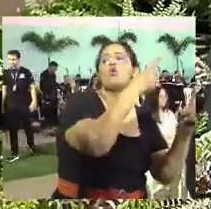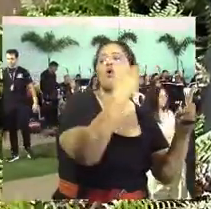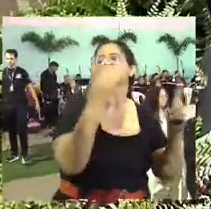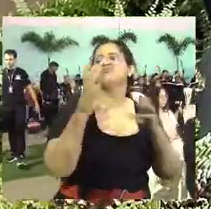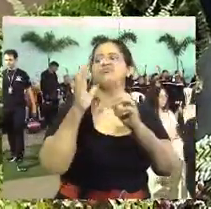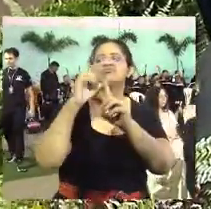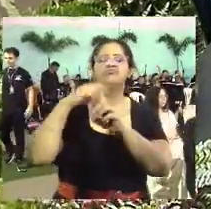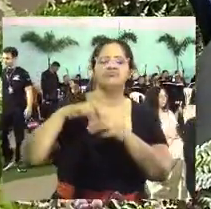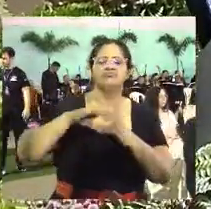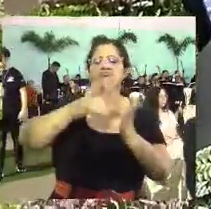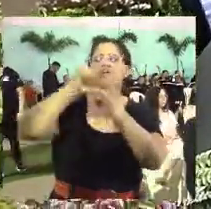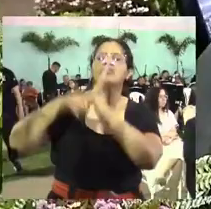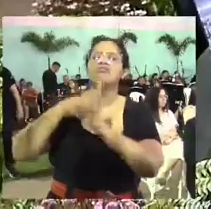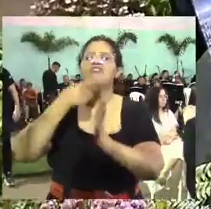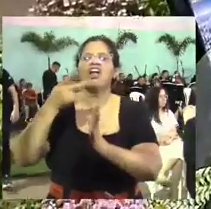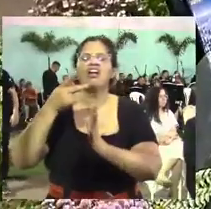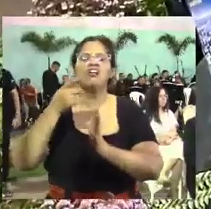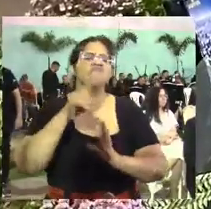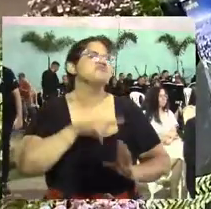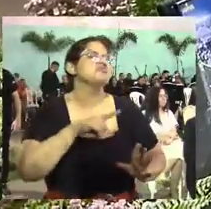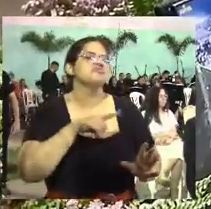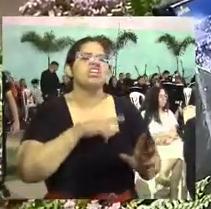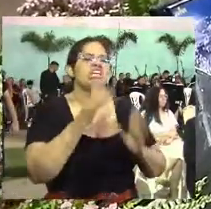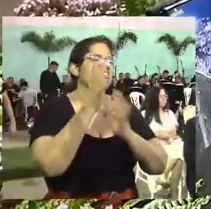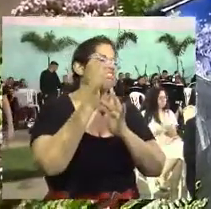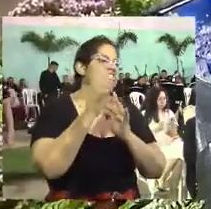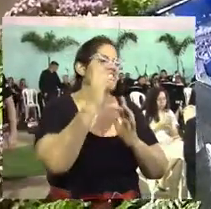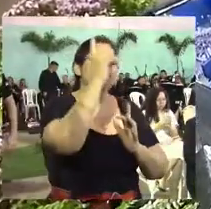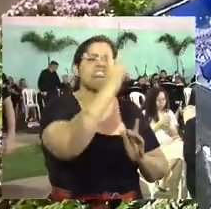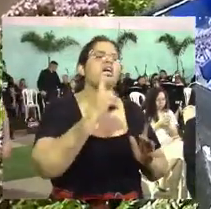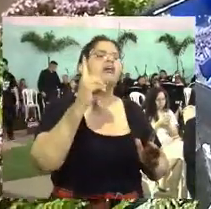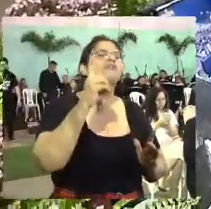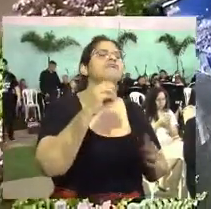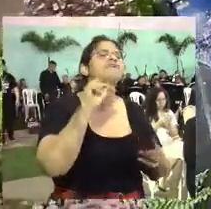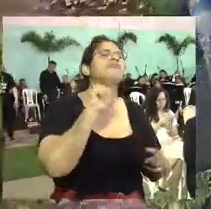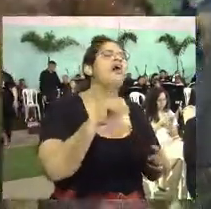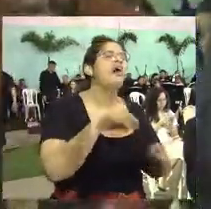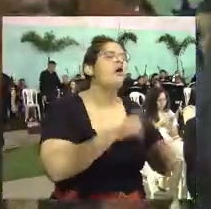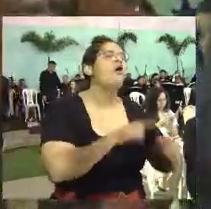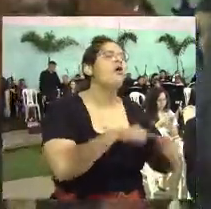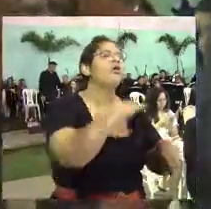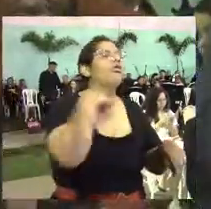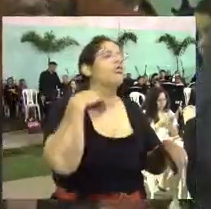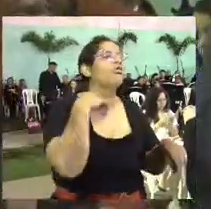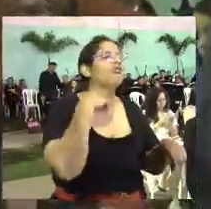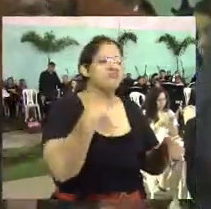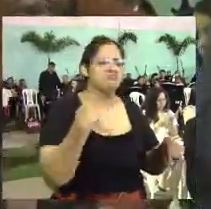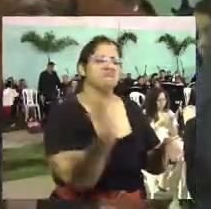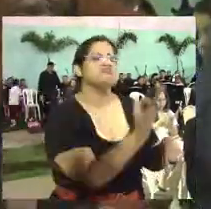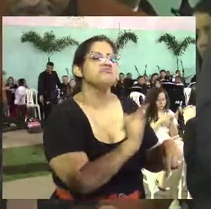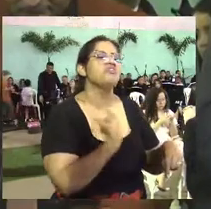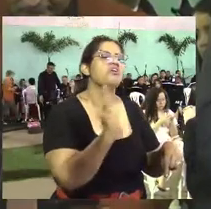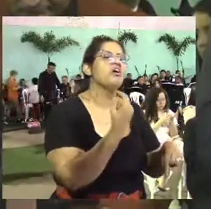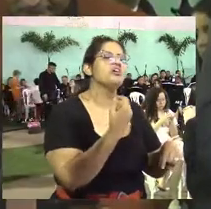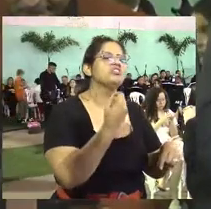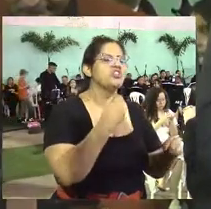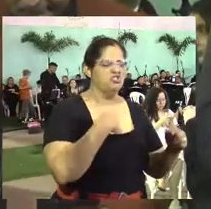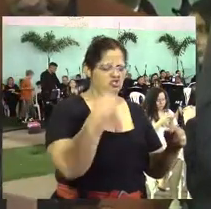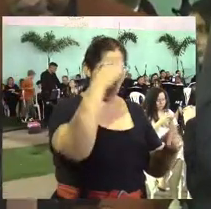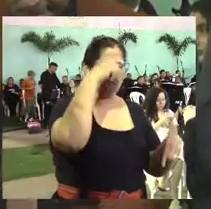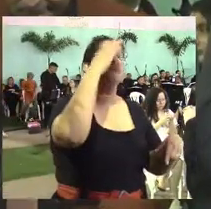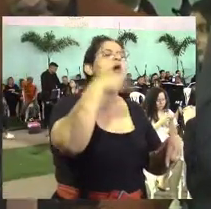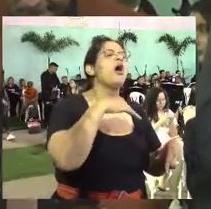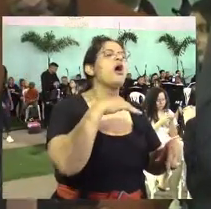tu não temes a Deus nem na hora da morte nós estamos aqui porque nós fomos malfeitores